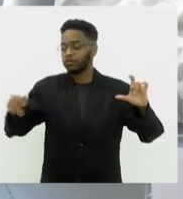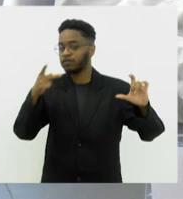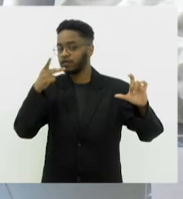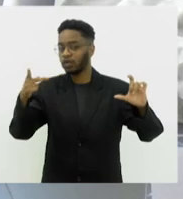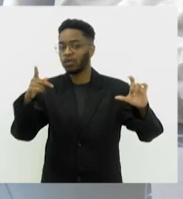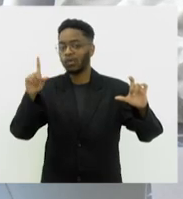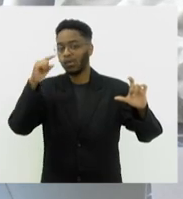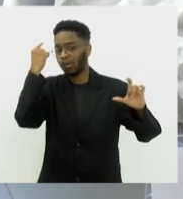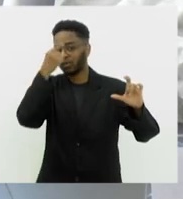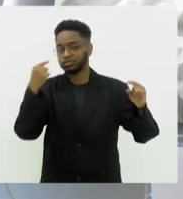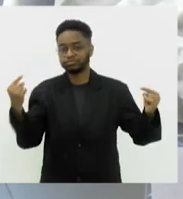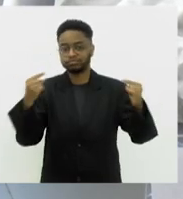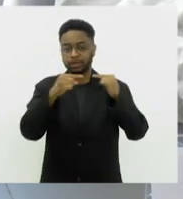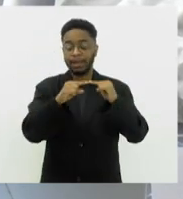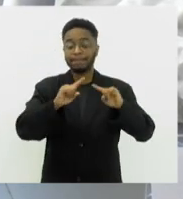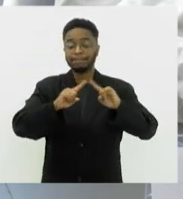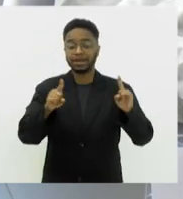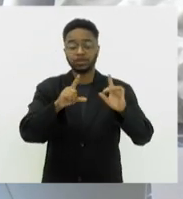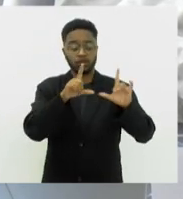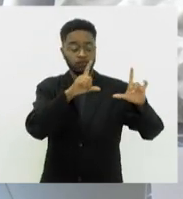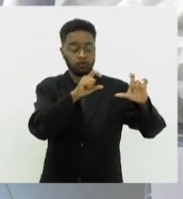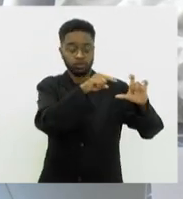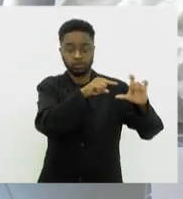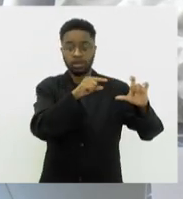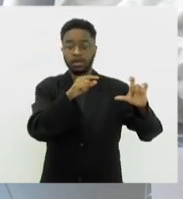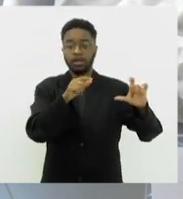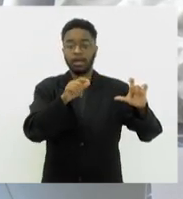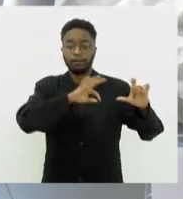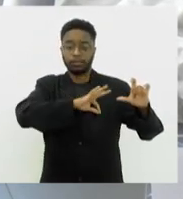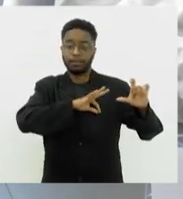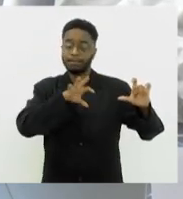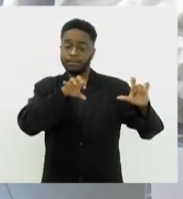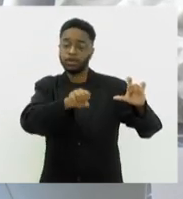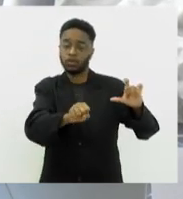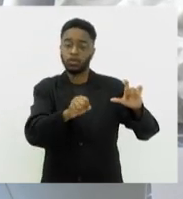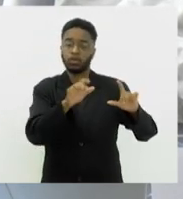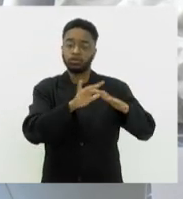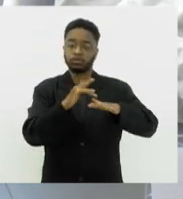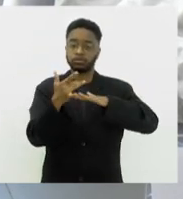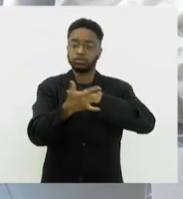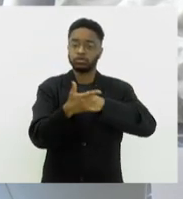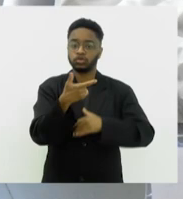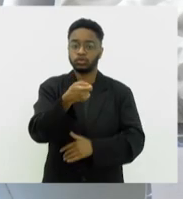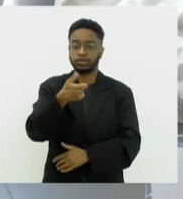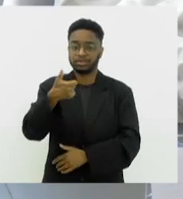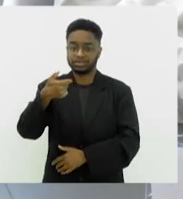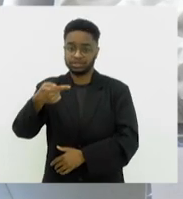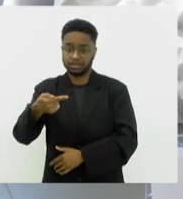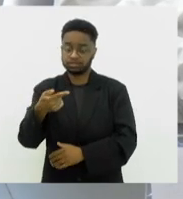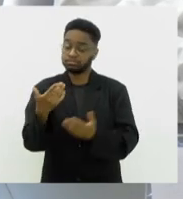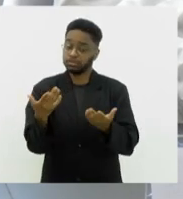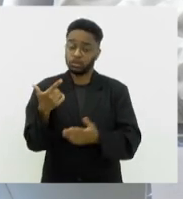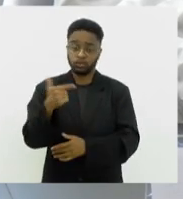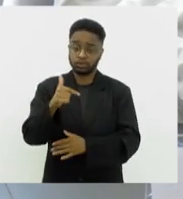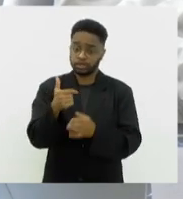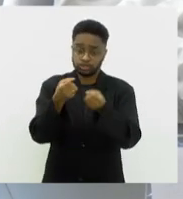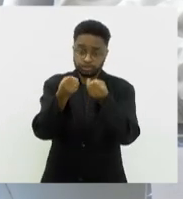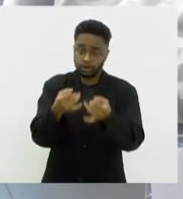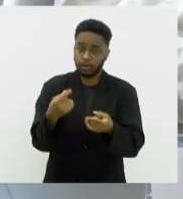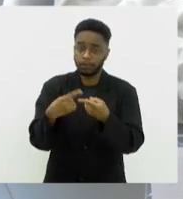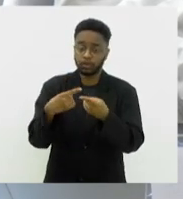sociais em 2017 a imagem inexplicavelmente foi parar no álbum de fotografias